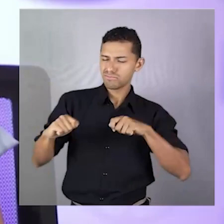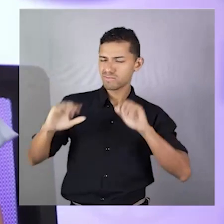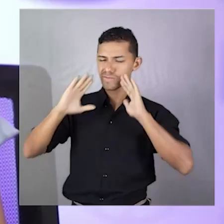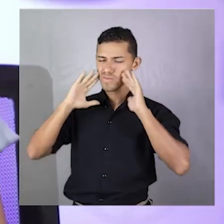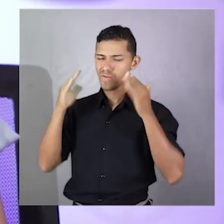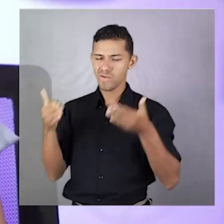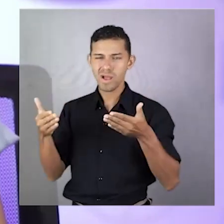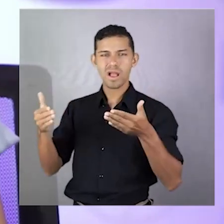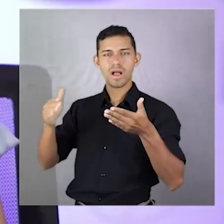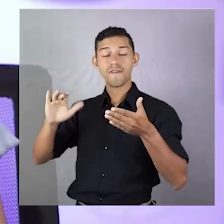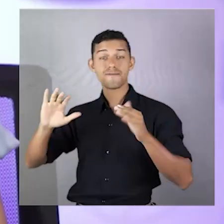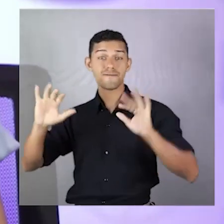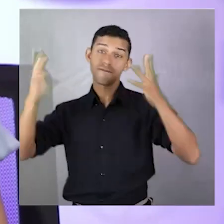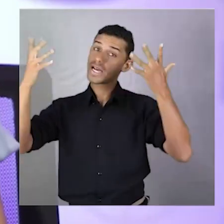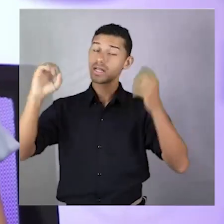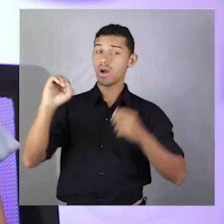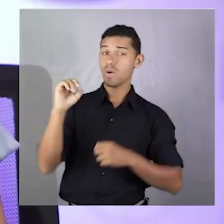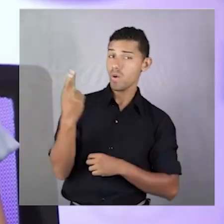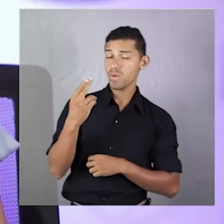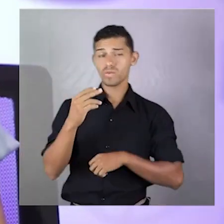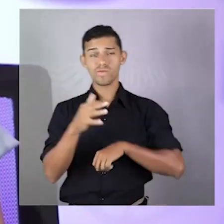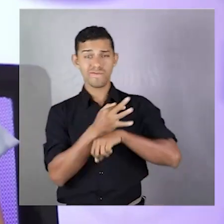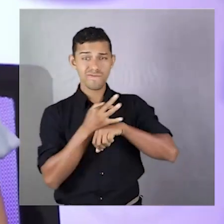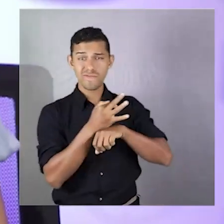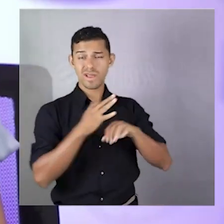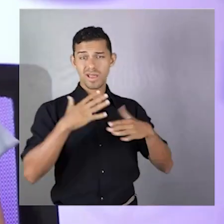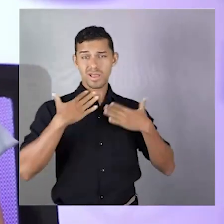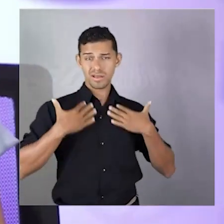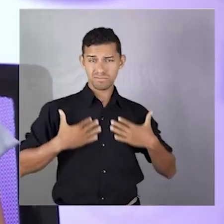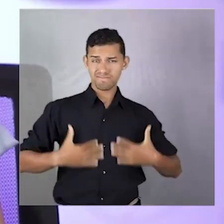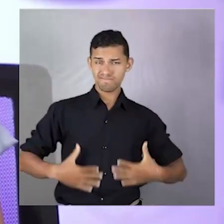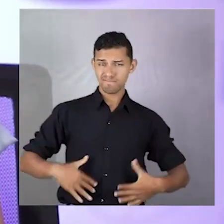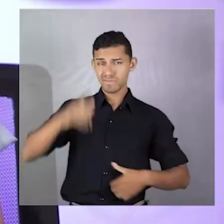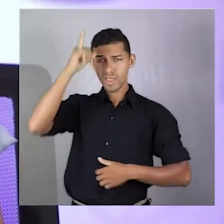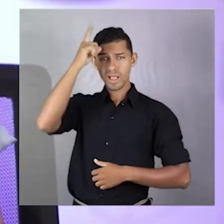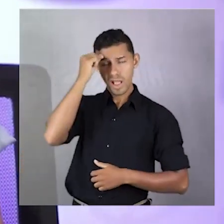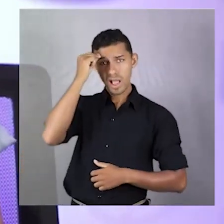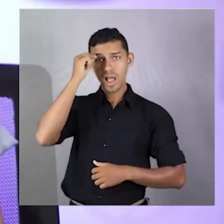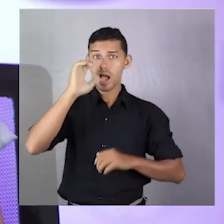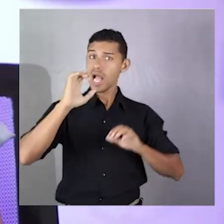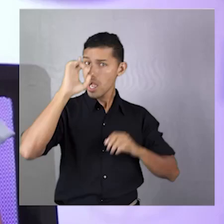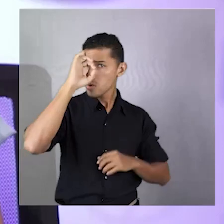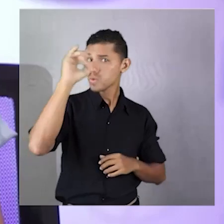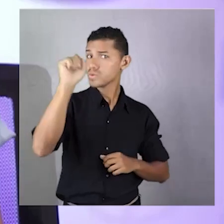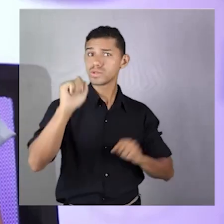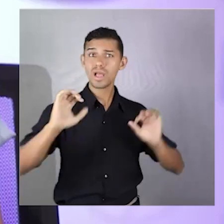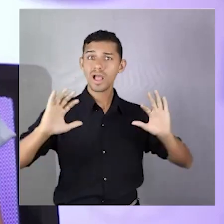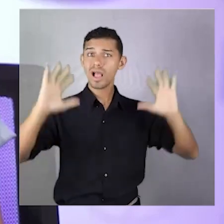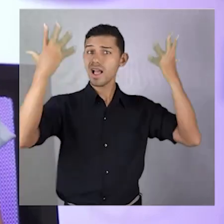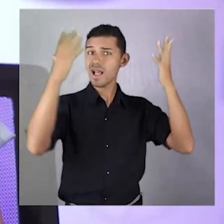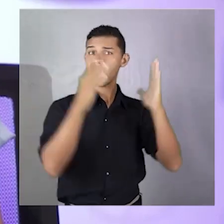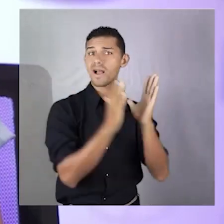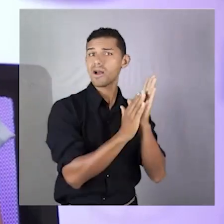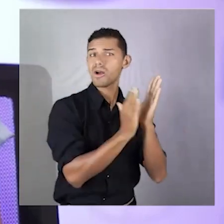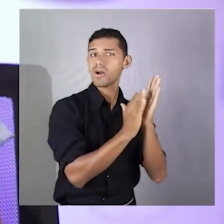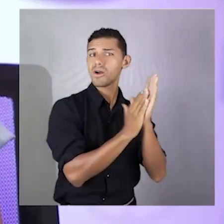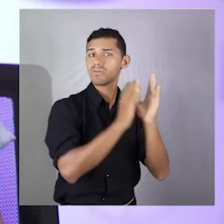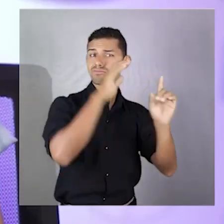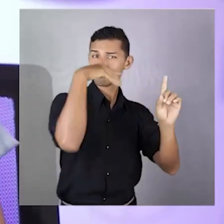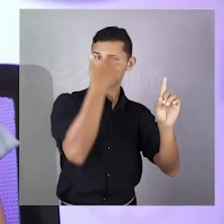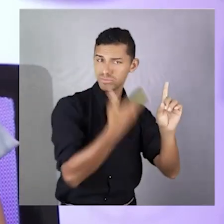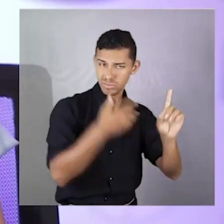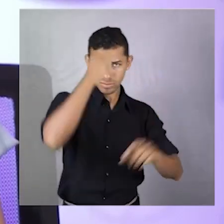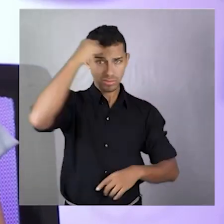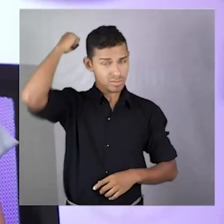festas. Com o uso eclesiástico, recebeu o sentido de dia em que se homenageia um santo. Atualmente, significa uma época do